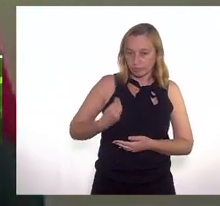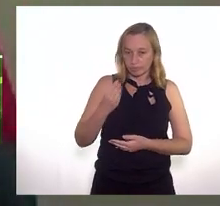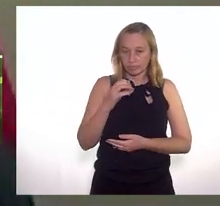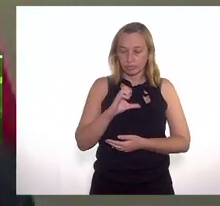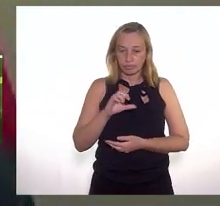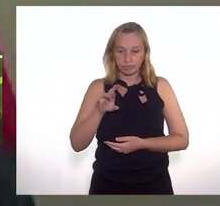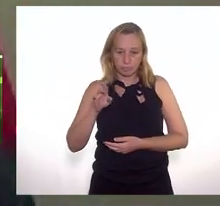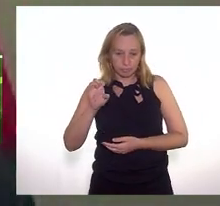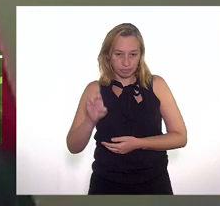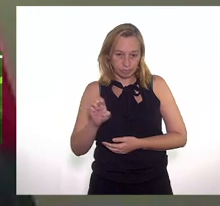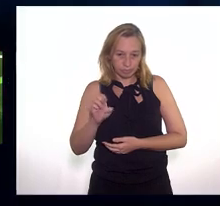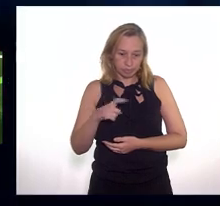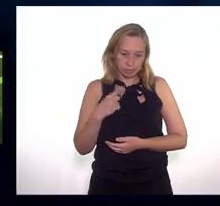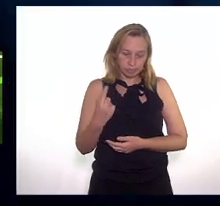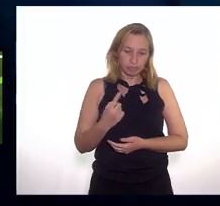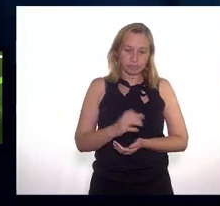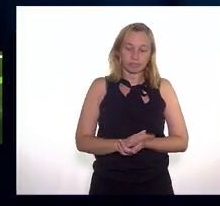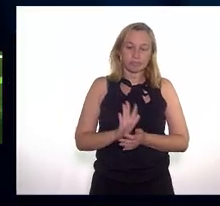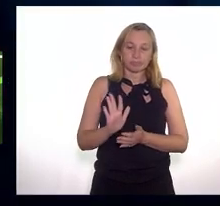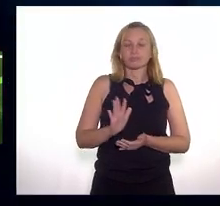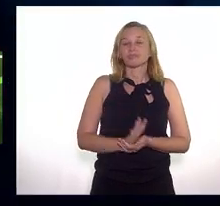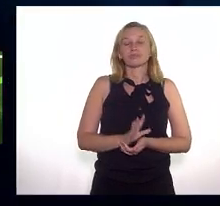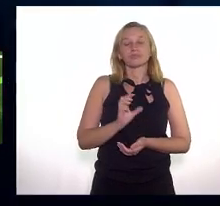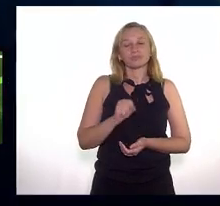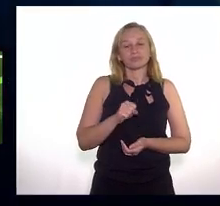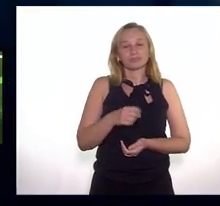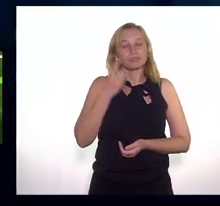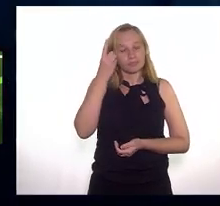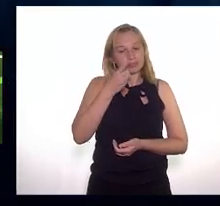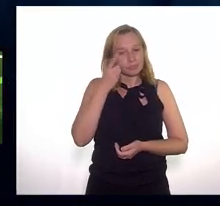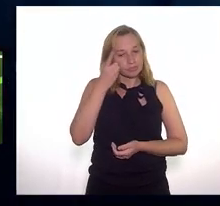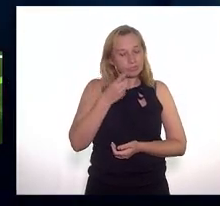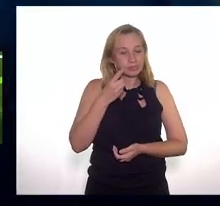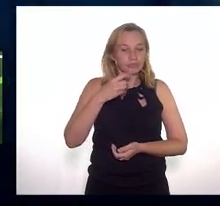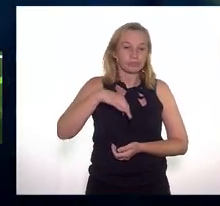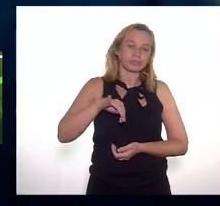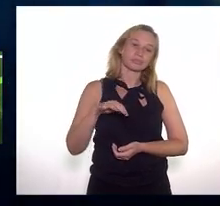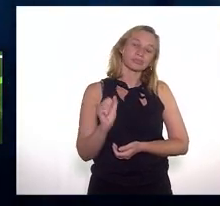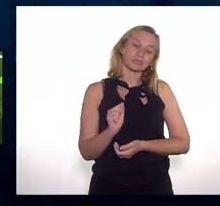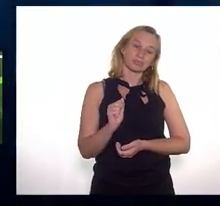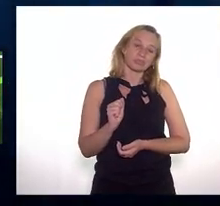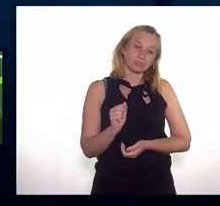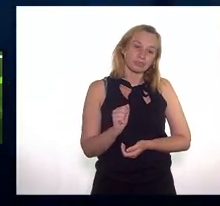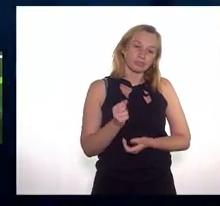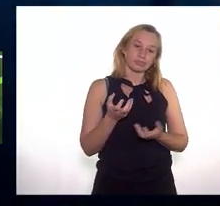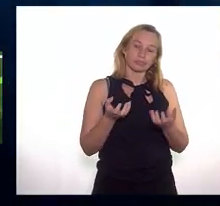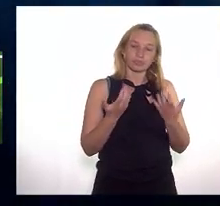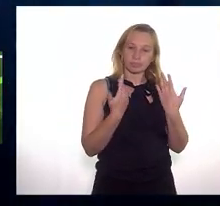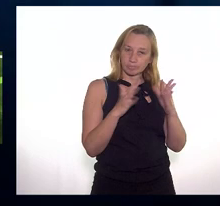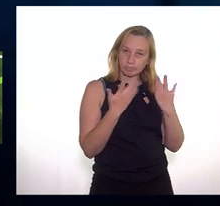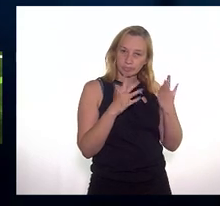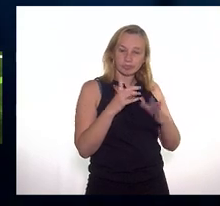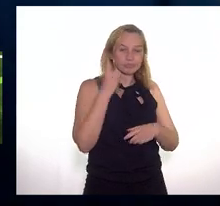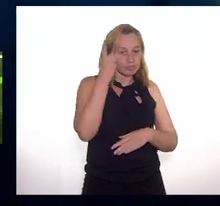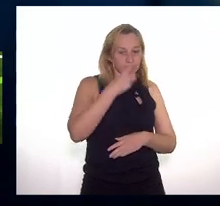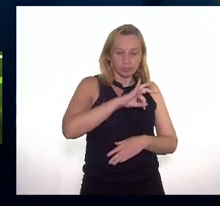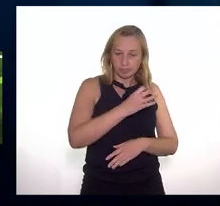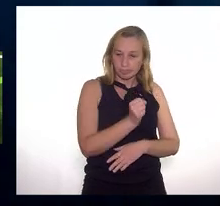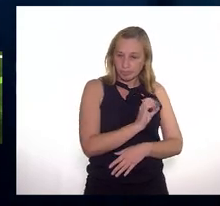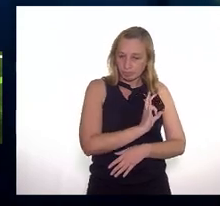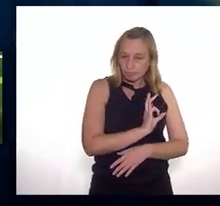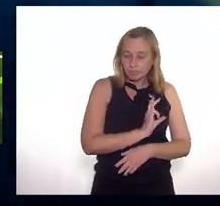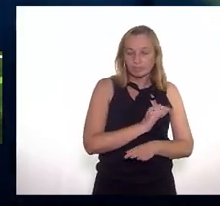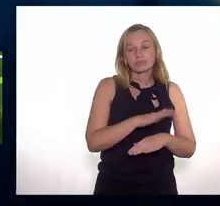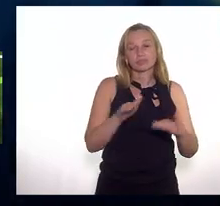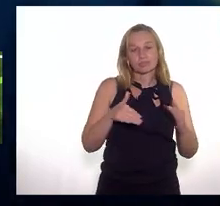conosco. Sim, deputada Marta Rocha, queria cumprimentar a senhora, cumprimento a senhora, cumprimento